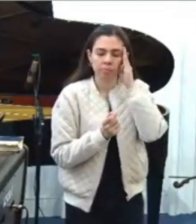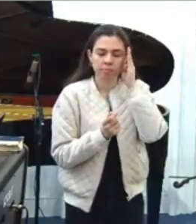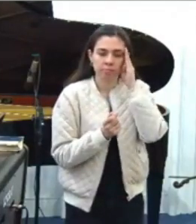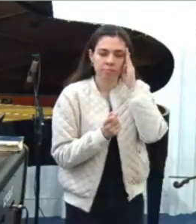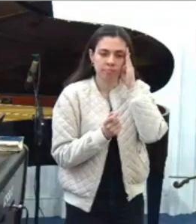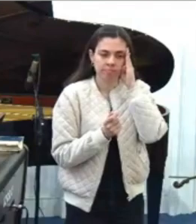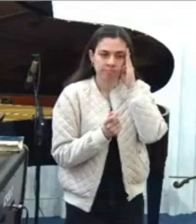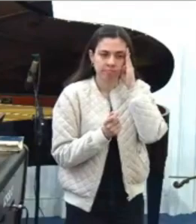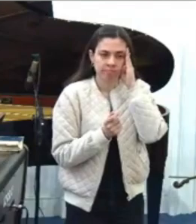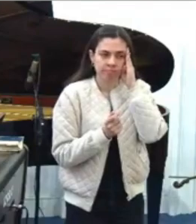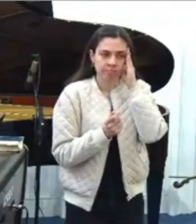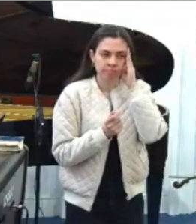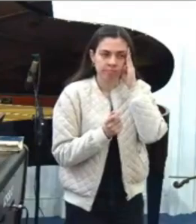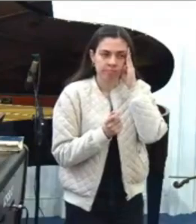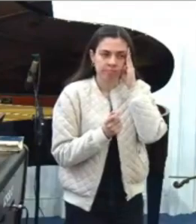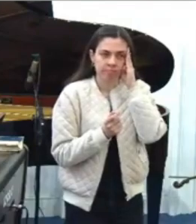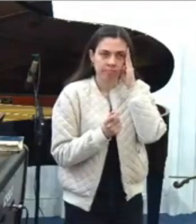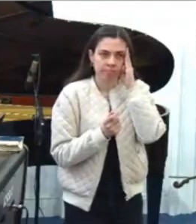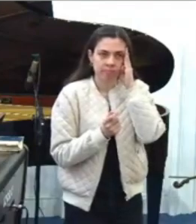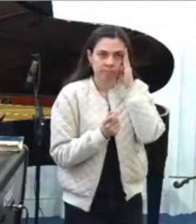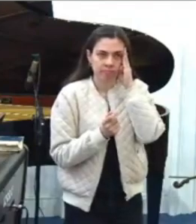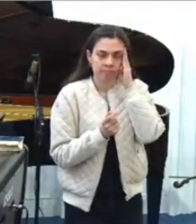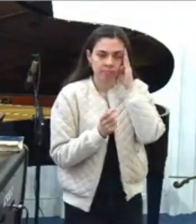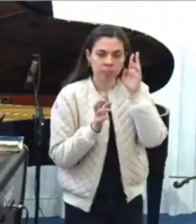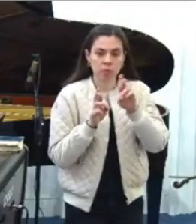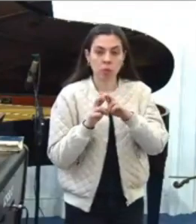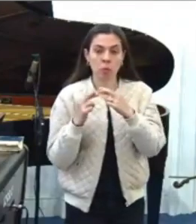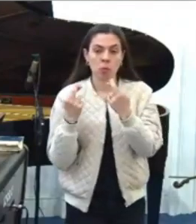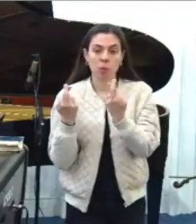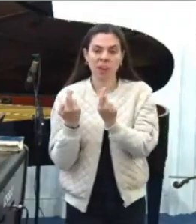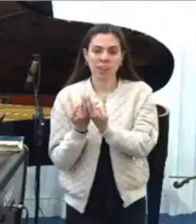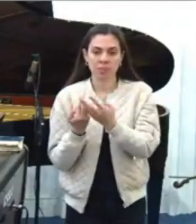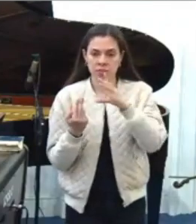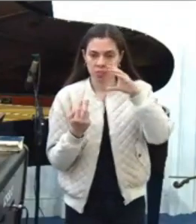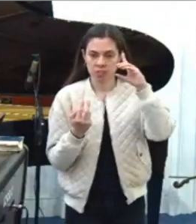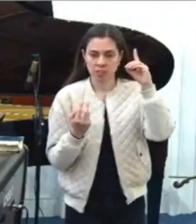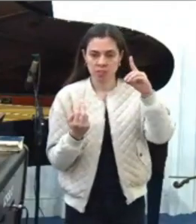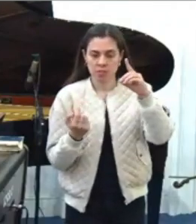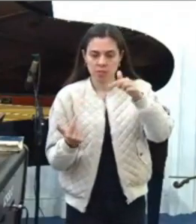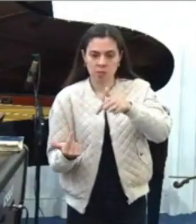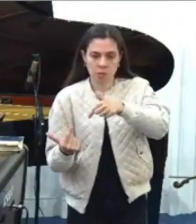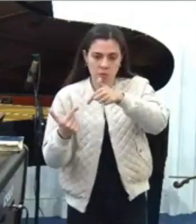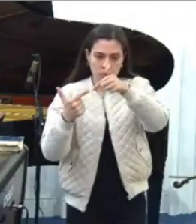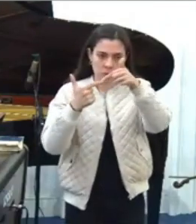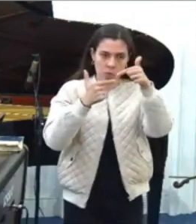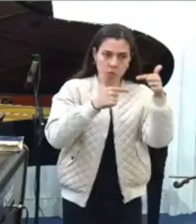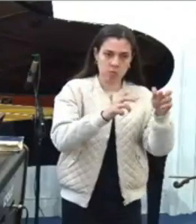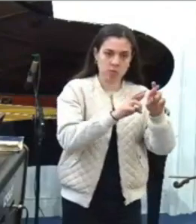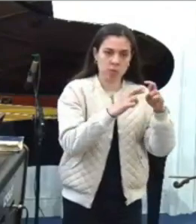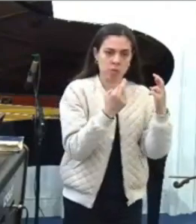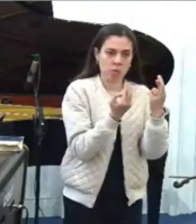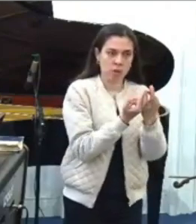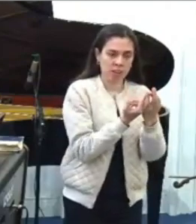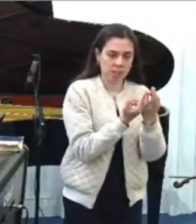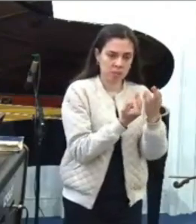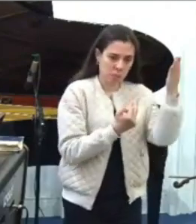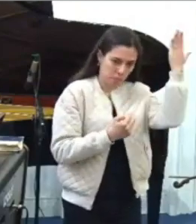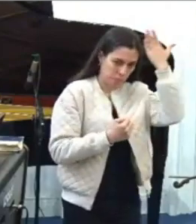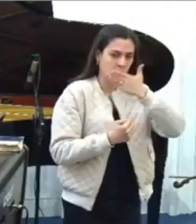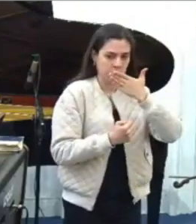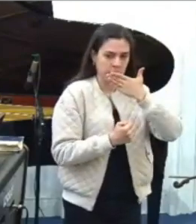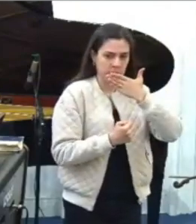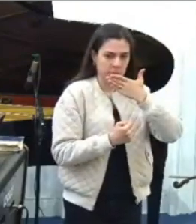uma inimizade entre reinos. Desde Gênesis 3,15, nós enxergamos o próprio Deus